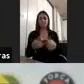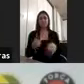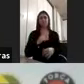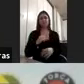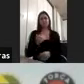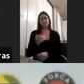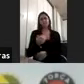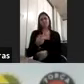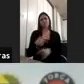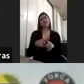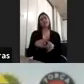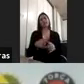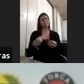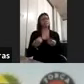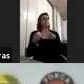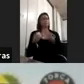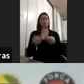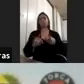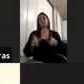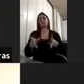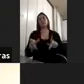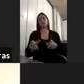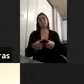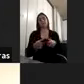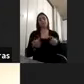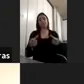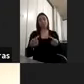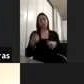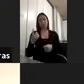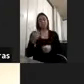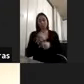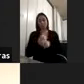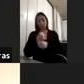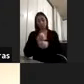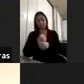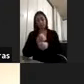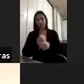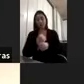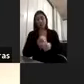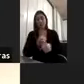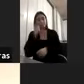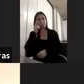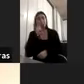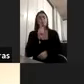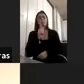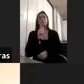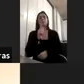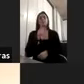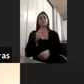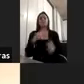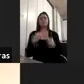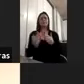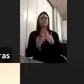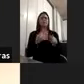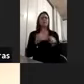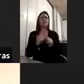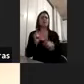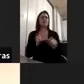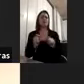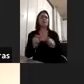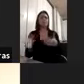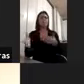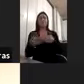o mérito. O trabalhador, ao longo de 1 ano, ele correu atrás para conquistar isso. E sabe o que a empresa fez? Simplesmente a empresa falou, está congelado, não